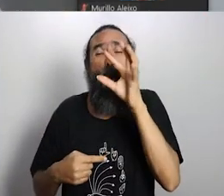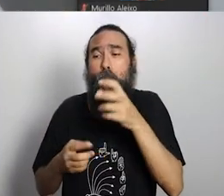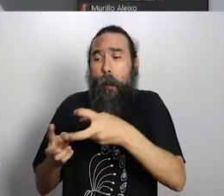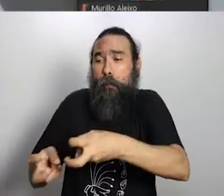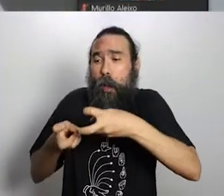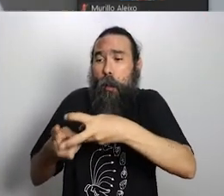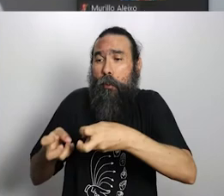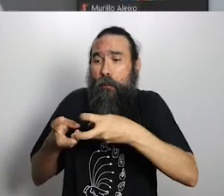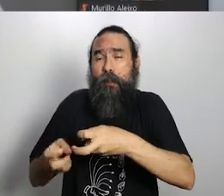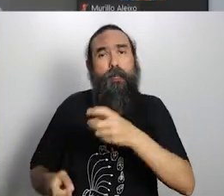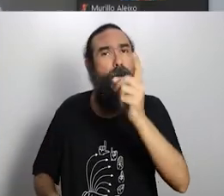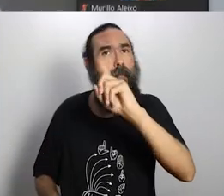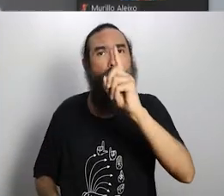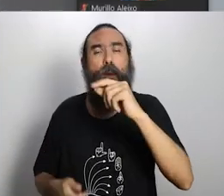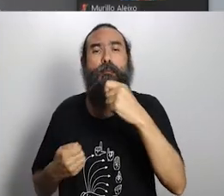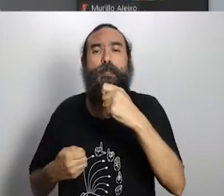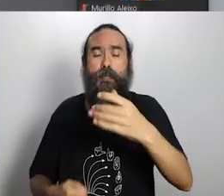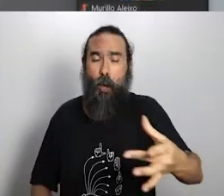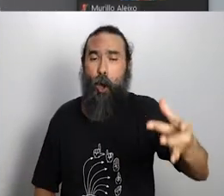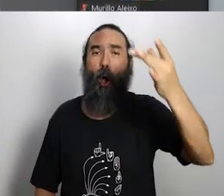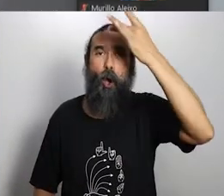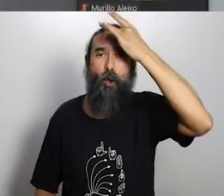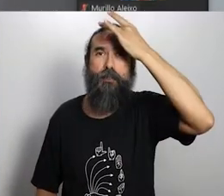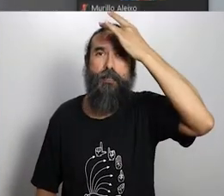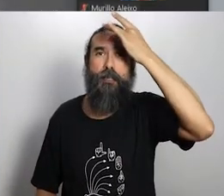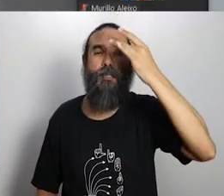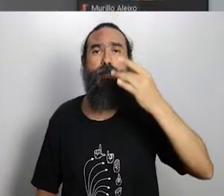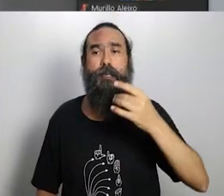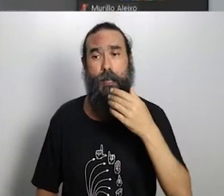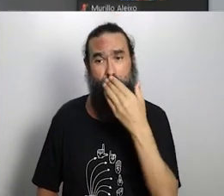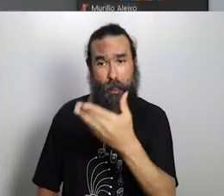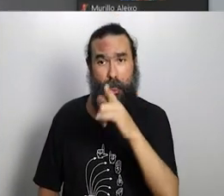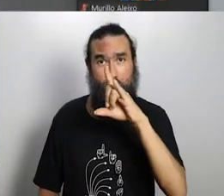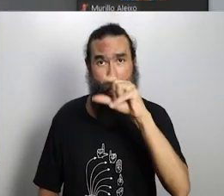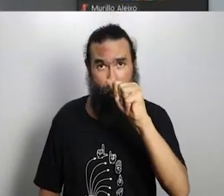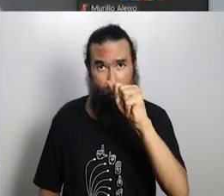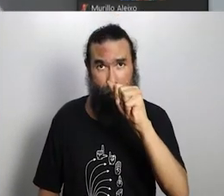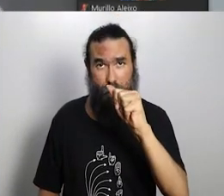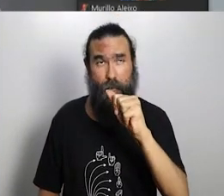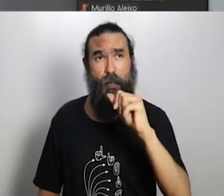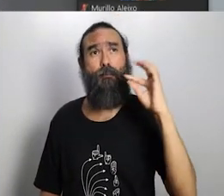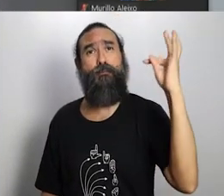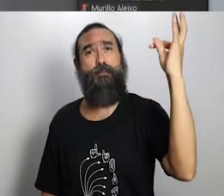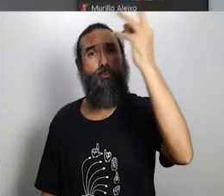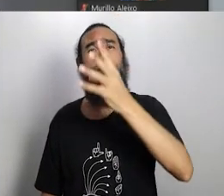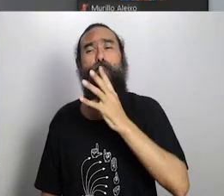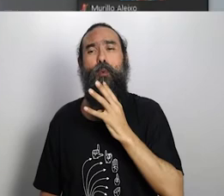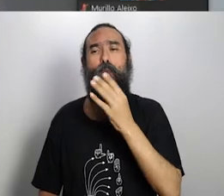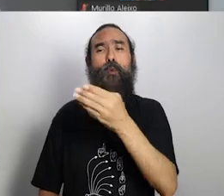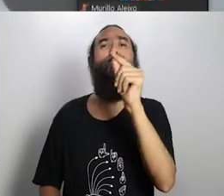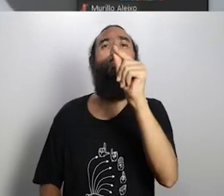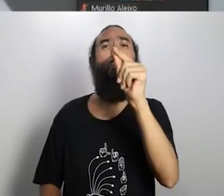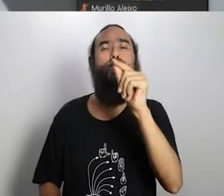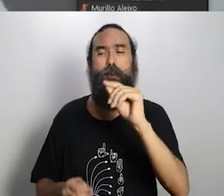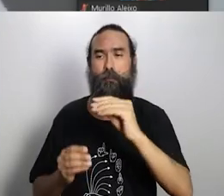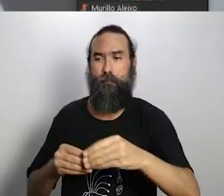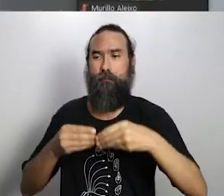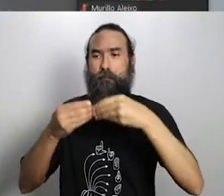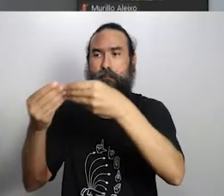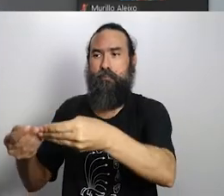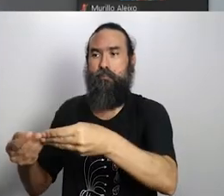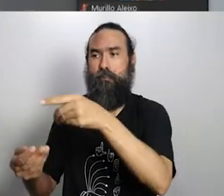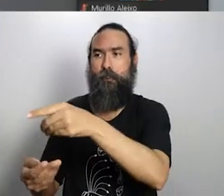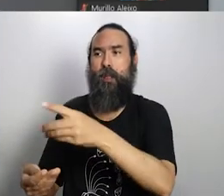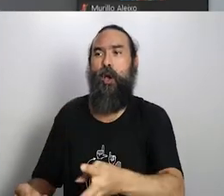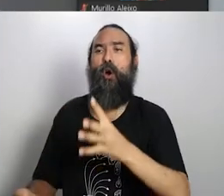causa, ela está recebendo mesmo aquilo ali, é um reconhecimento importantíssimo, né? Então, ela tem que saber o valor daquilo dela adentrar